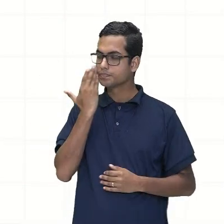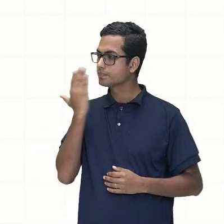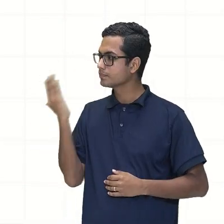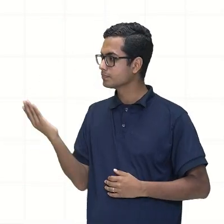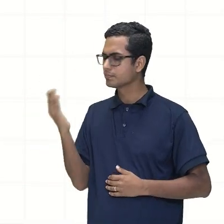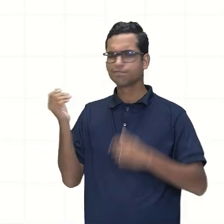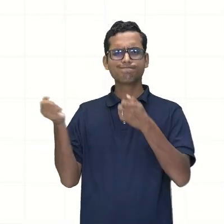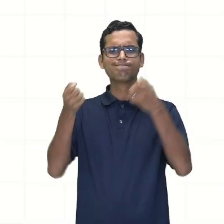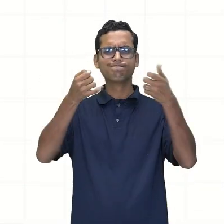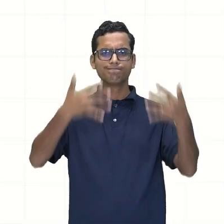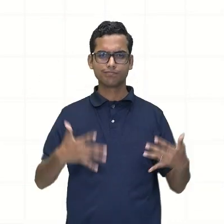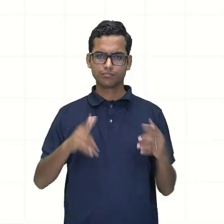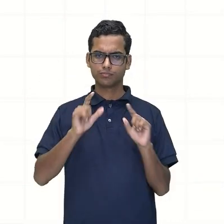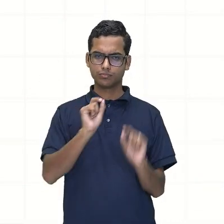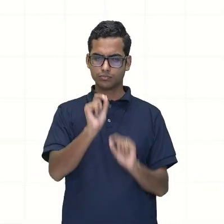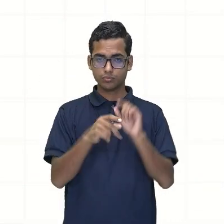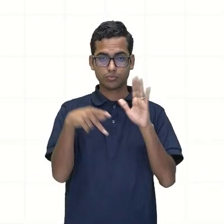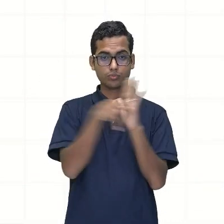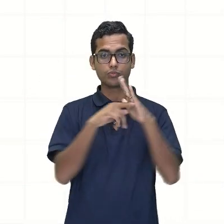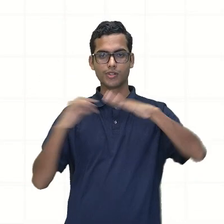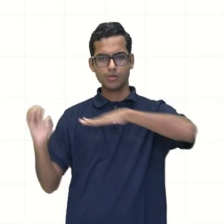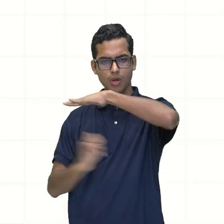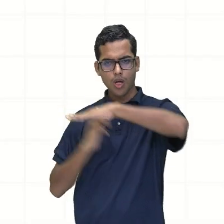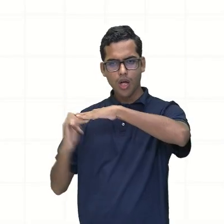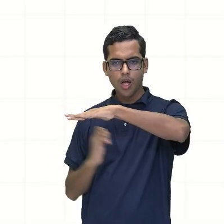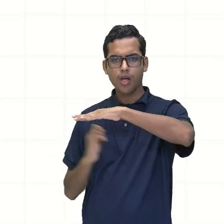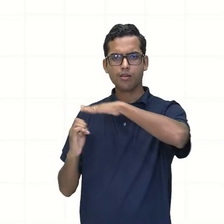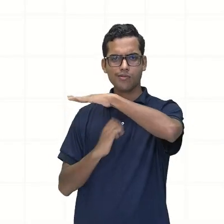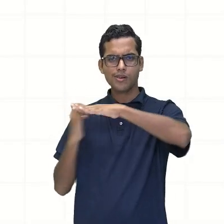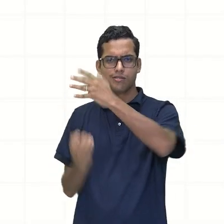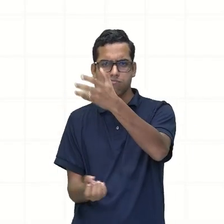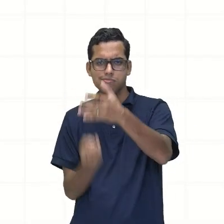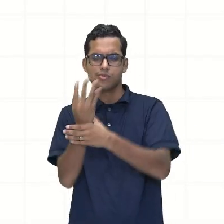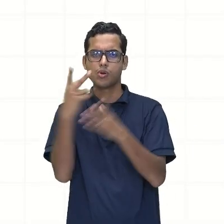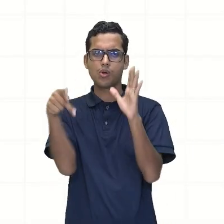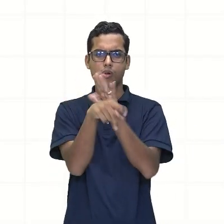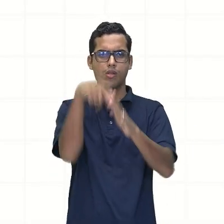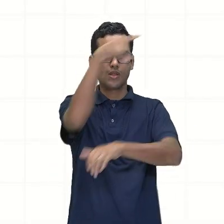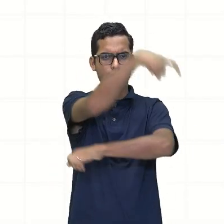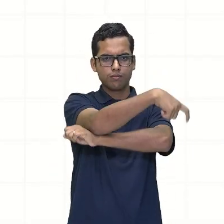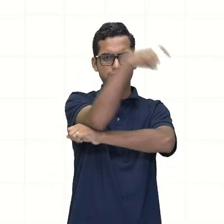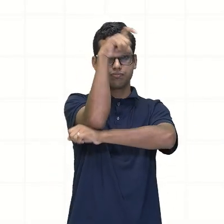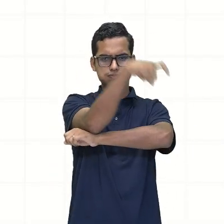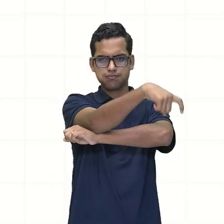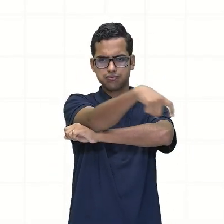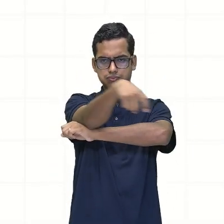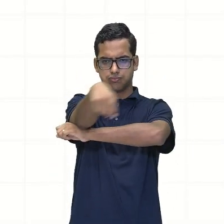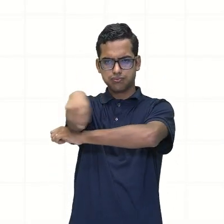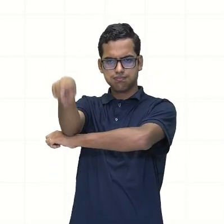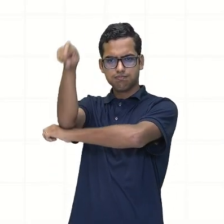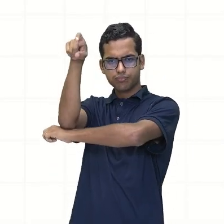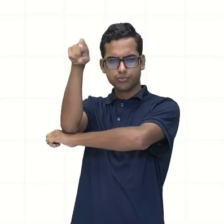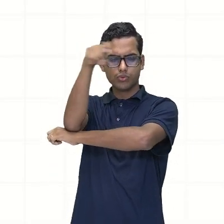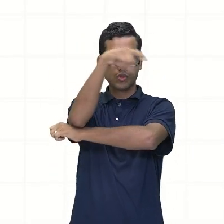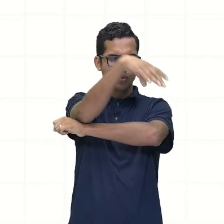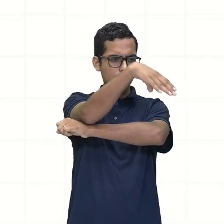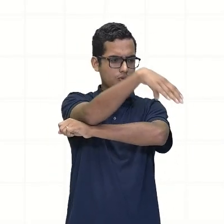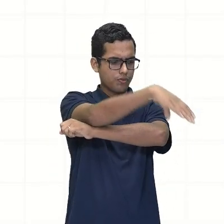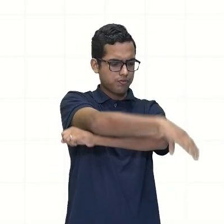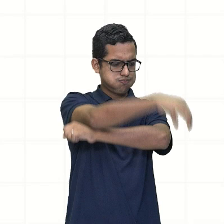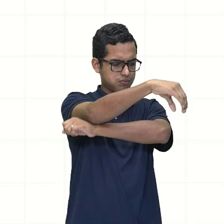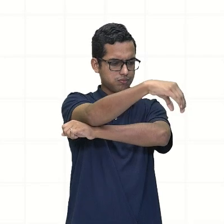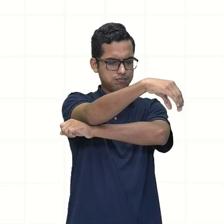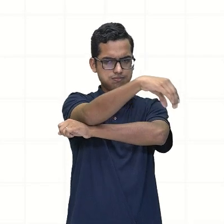que diz o seguinte: certa empresa fabrica guindastes que são utilizados para deslocar cargas. No modelo